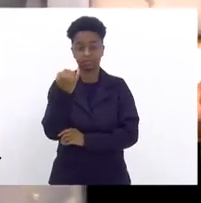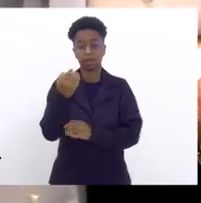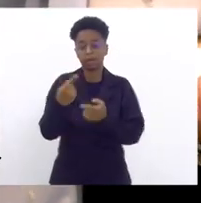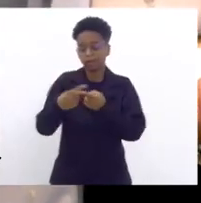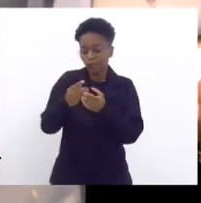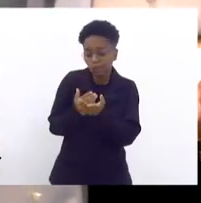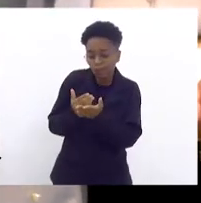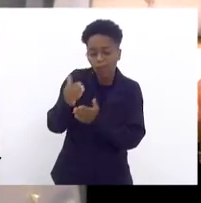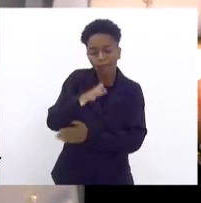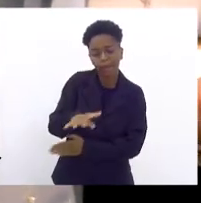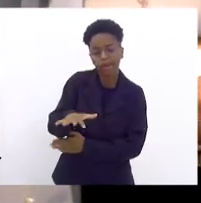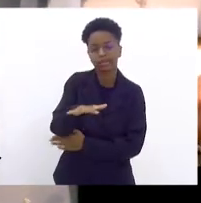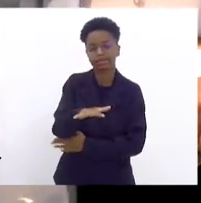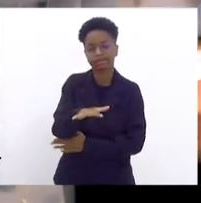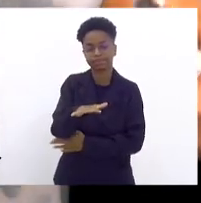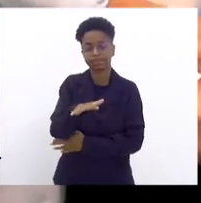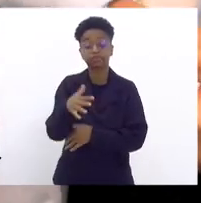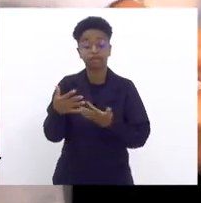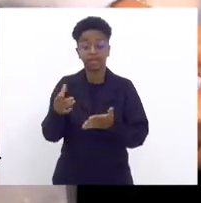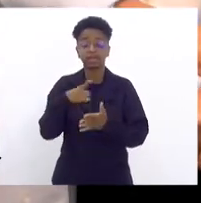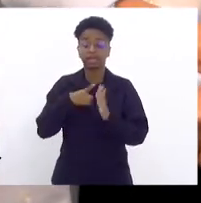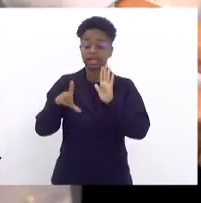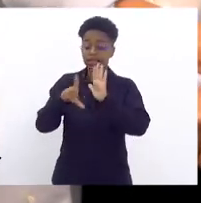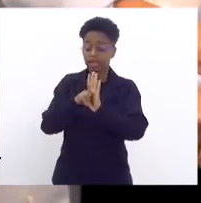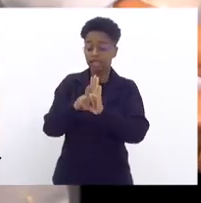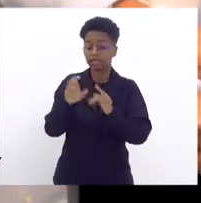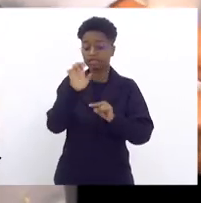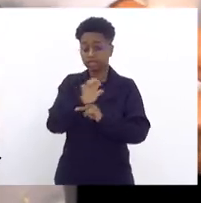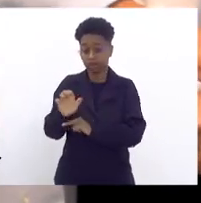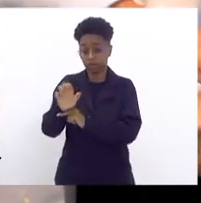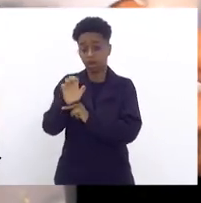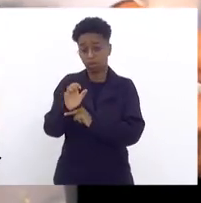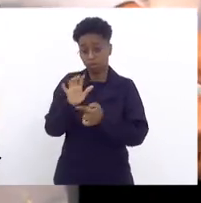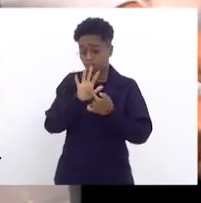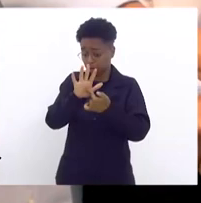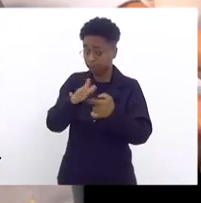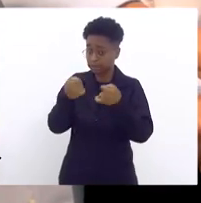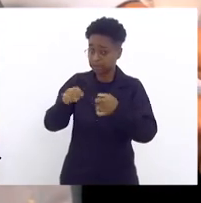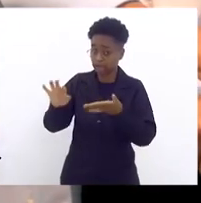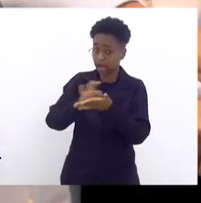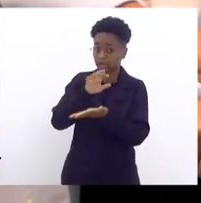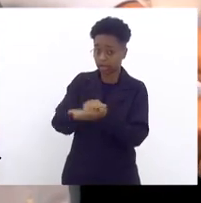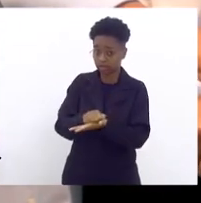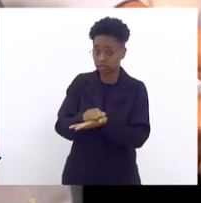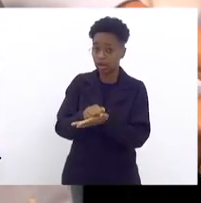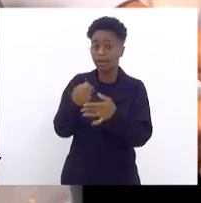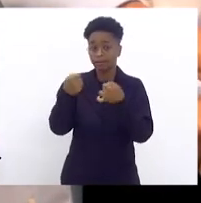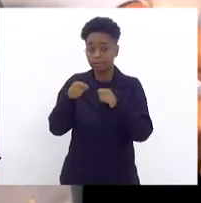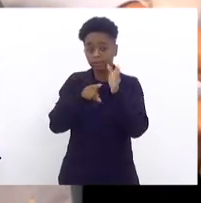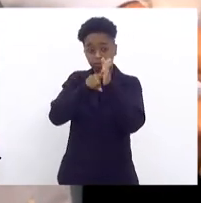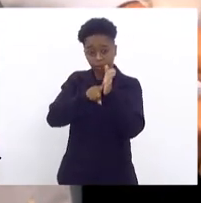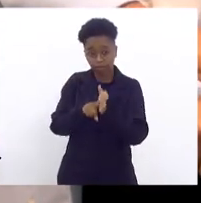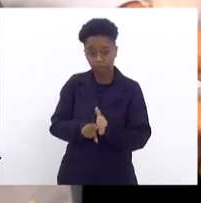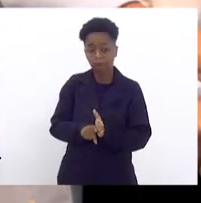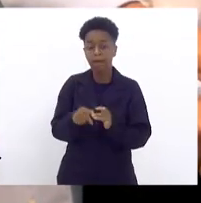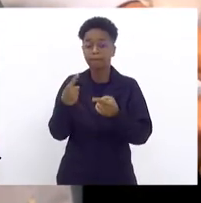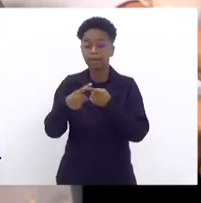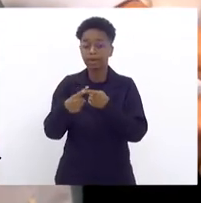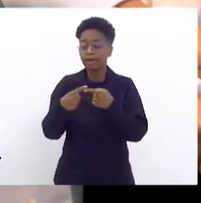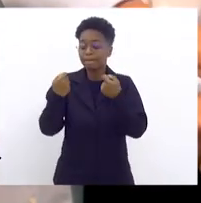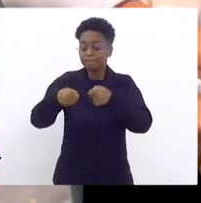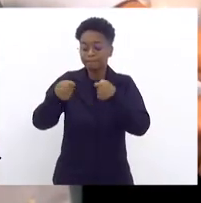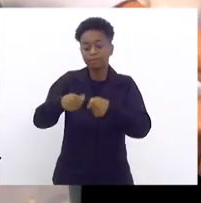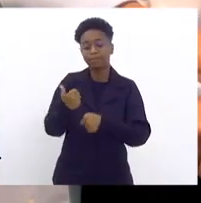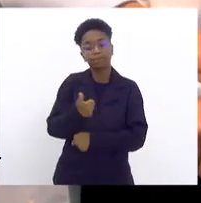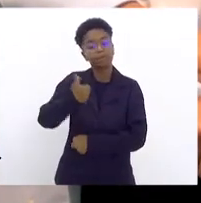por aí né existem leis estaduais que prevem o cadastro né prevendo senso porque primeiro você